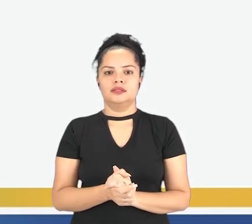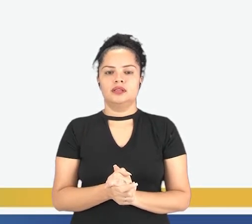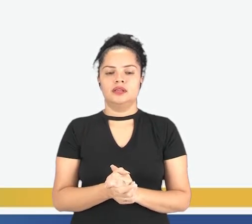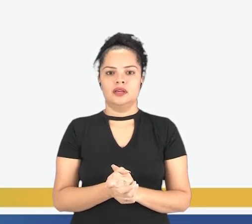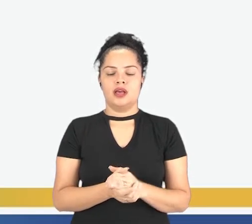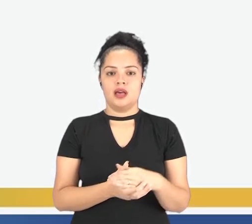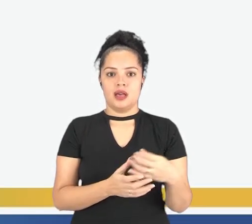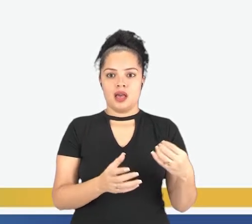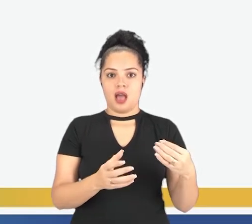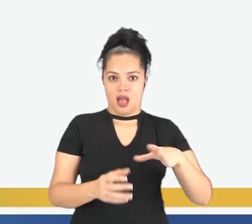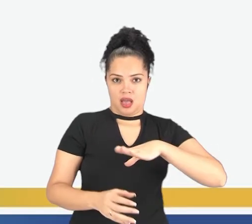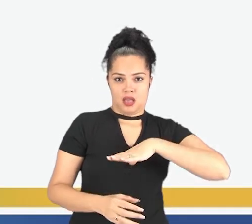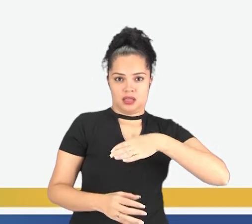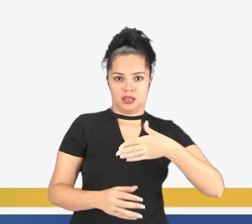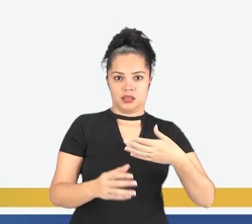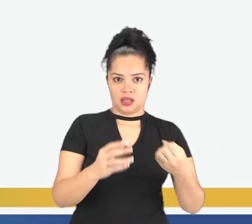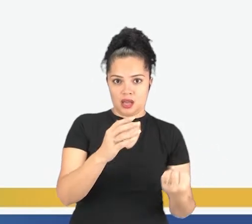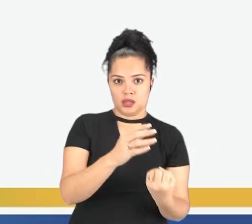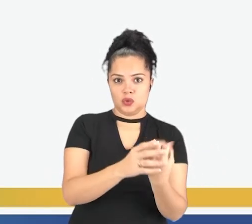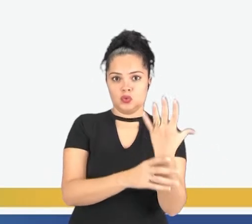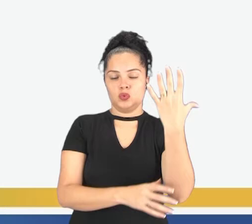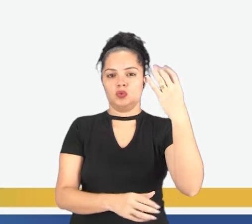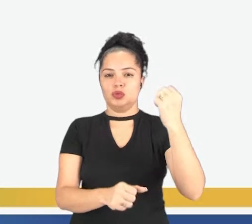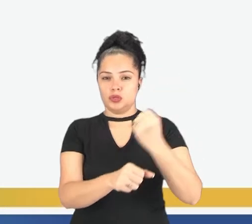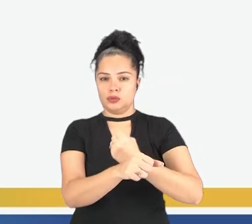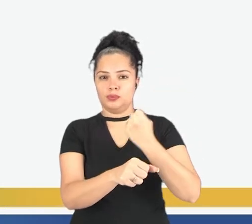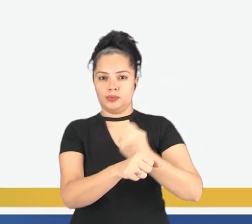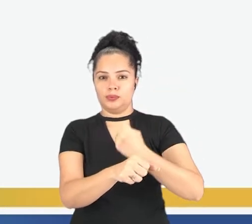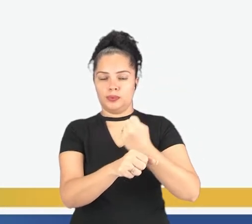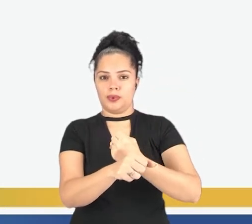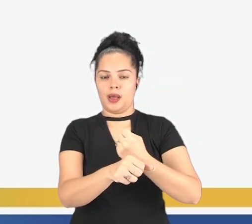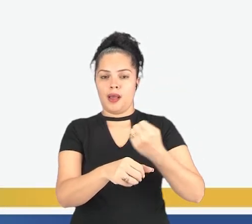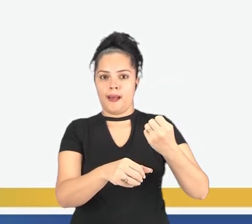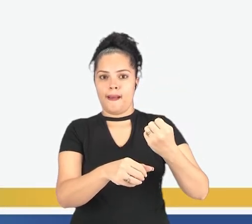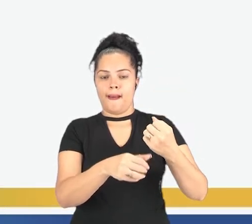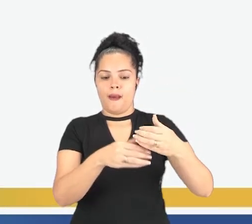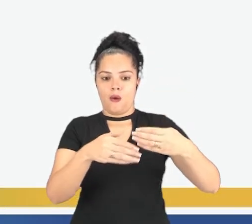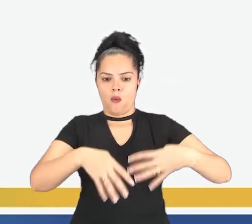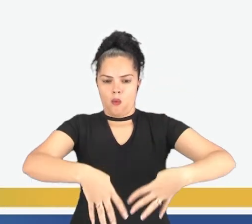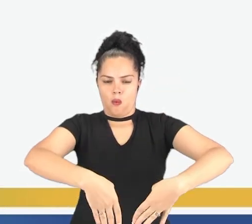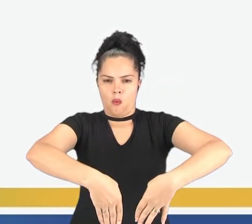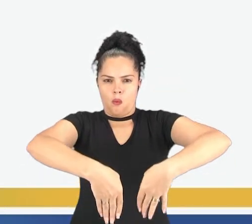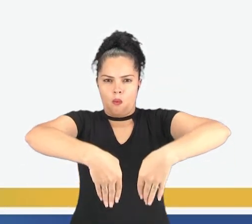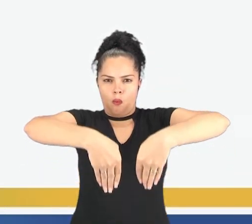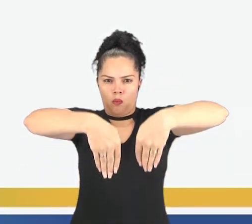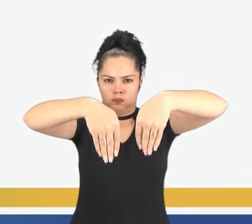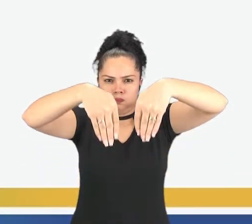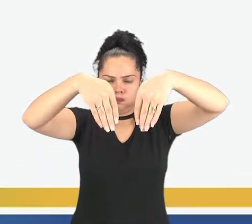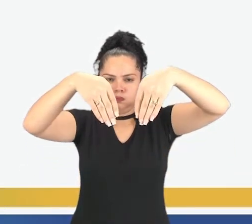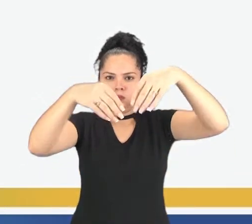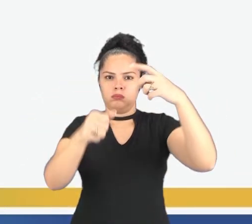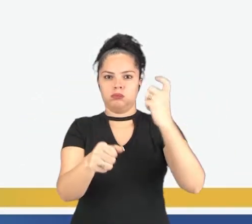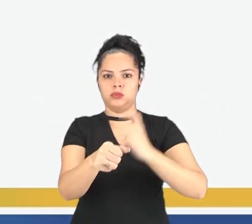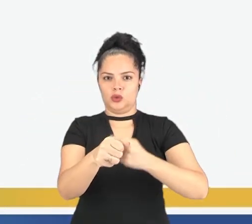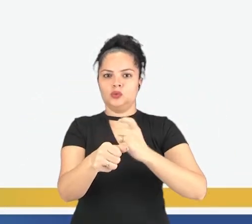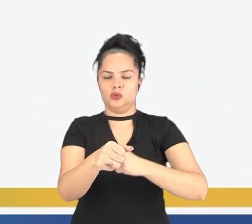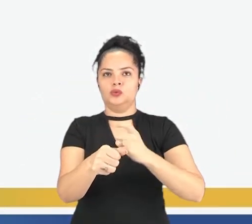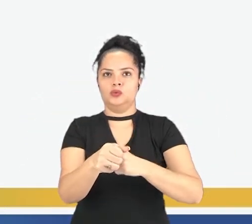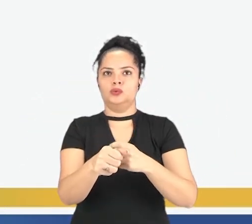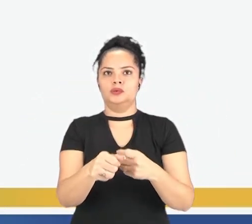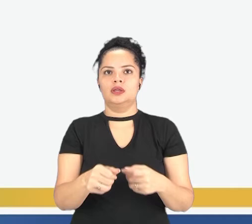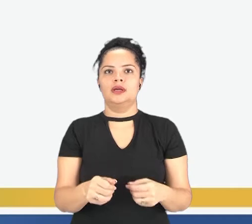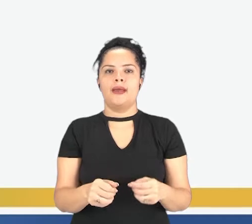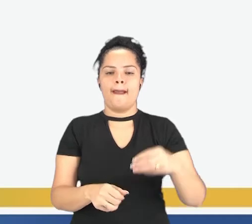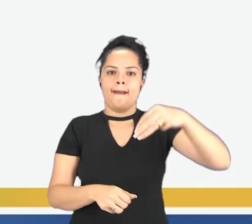Esta nova cidade ela foi construída no interior de uma muralha e batizada por nome de Mayapã, tá? Que significa padrão do povo